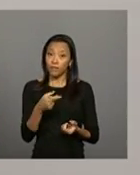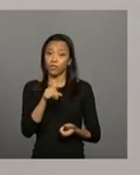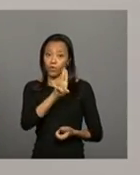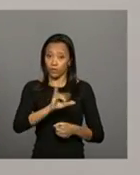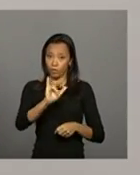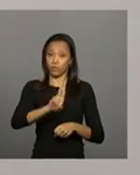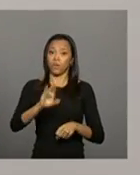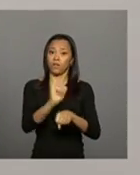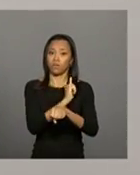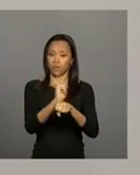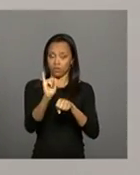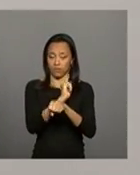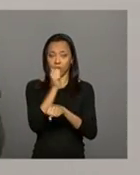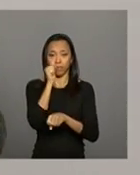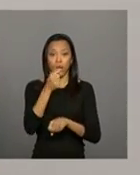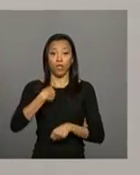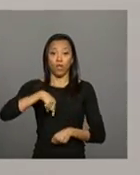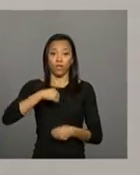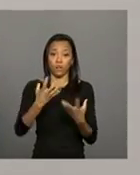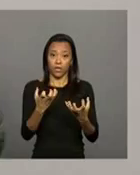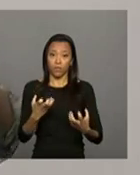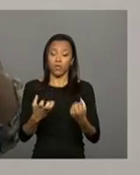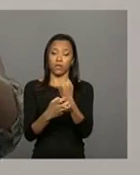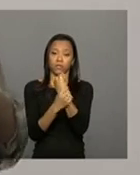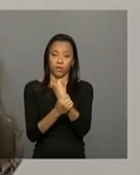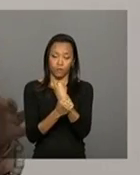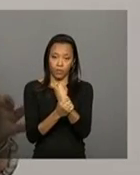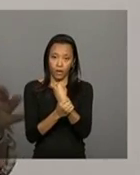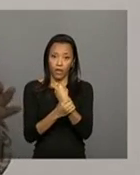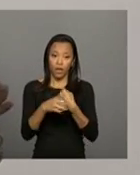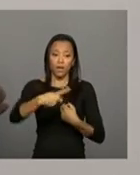Nós queremos garantir que ela